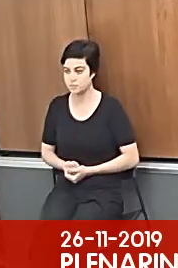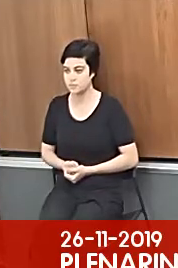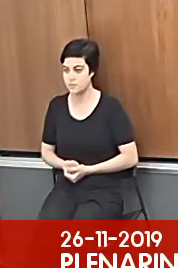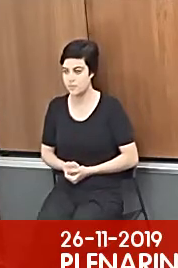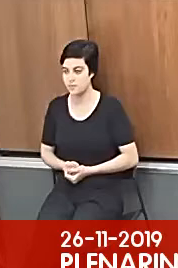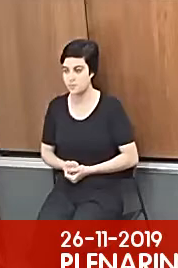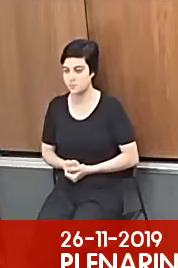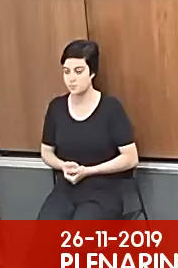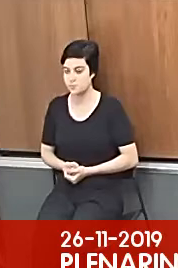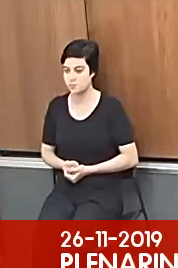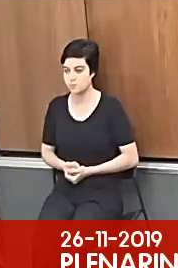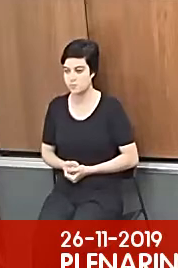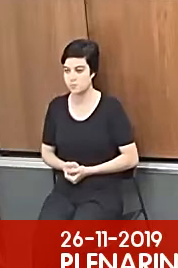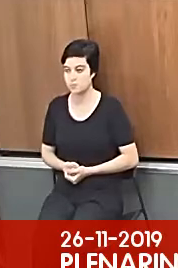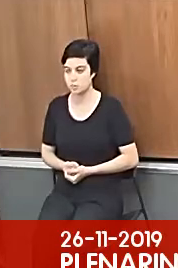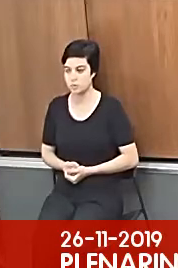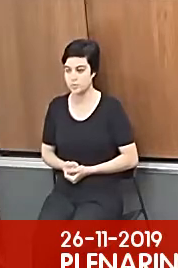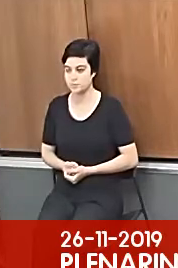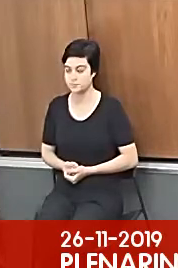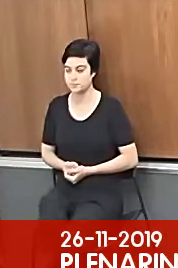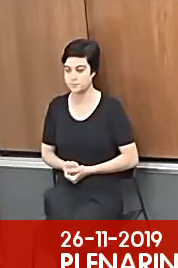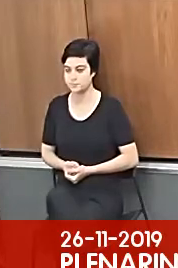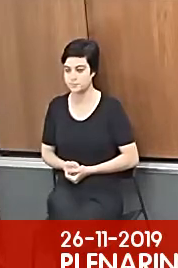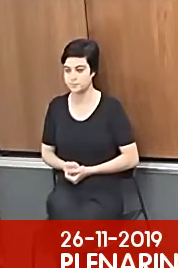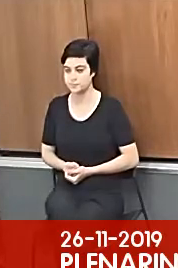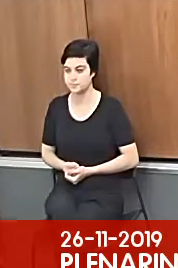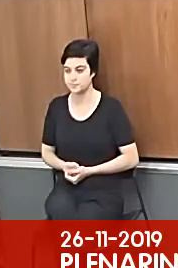Aqui na frente, por favor.